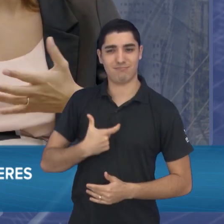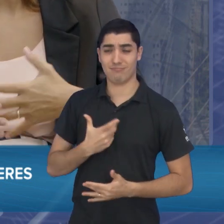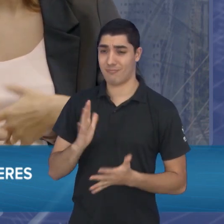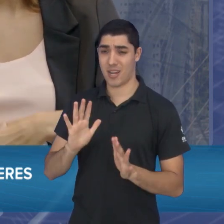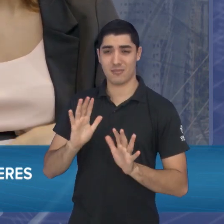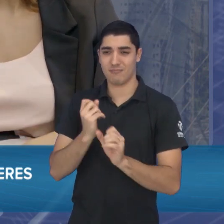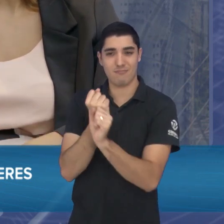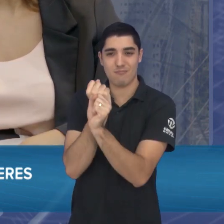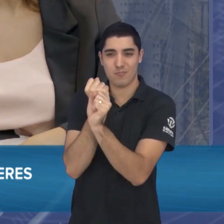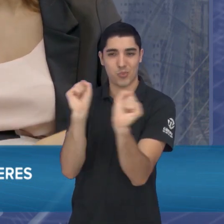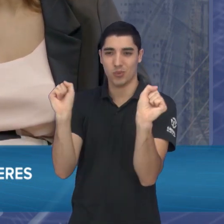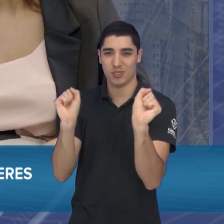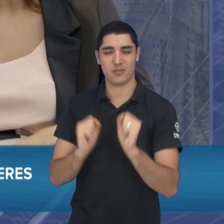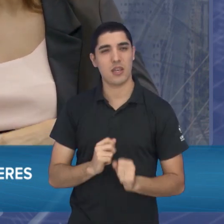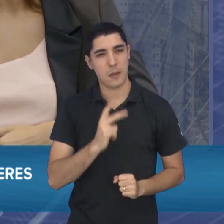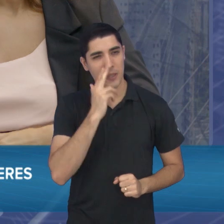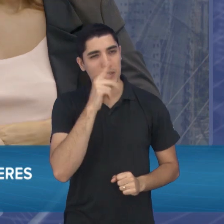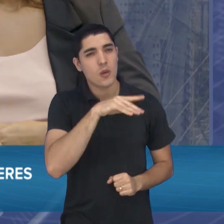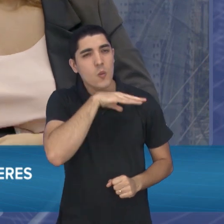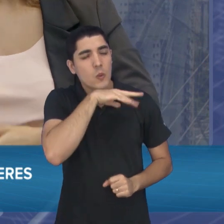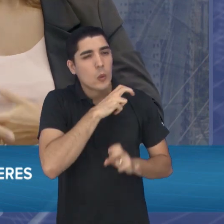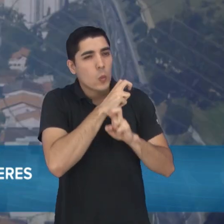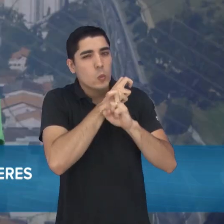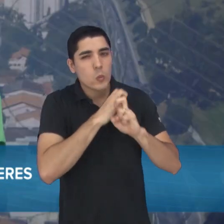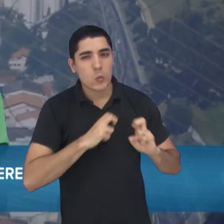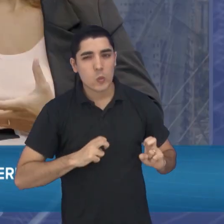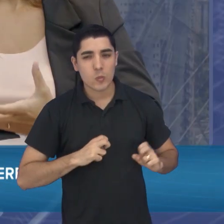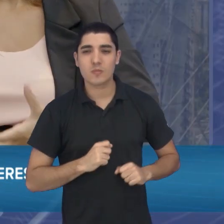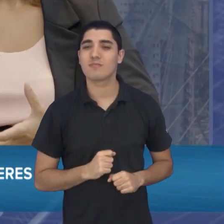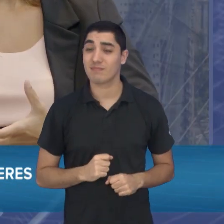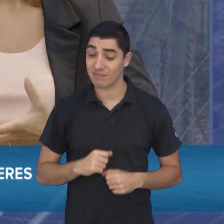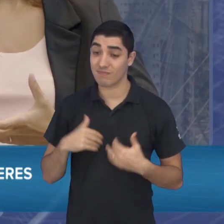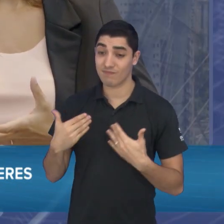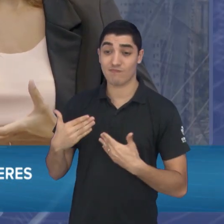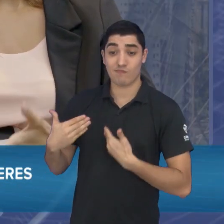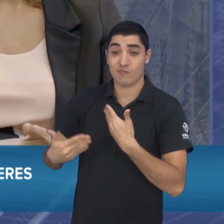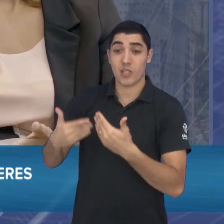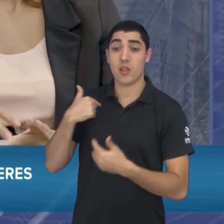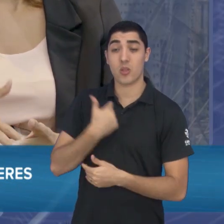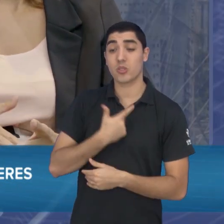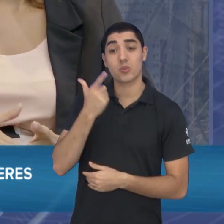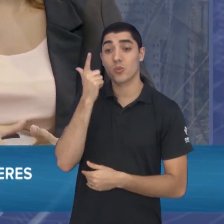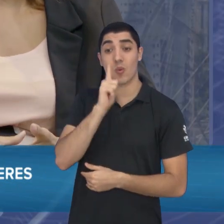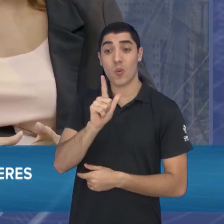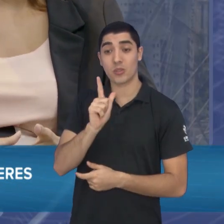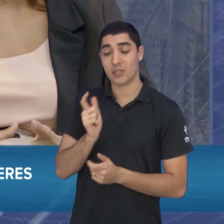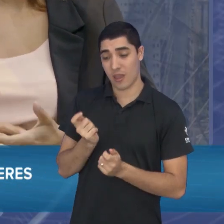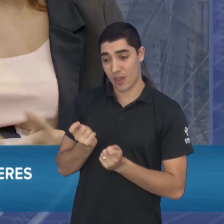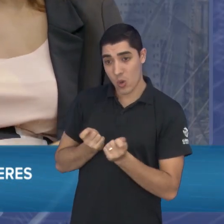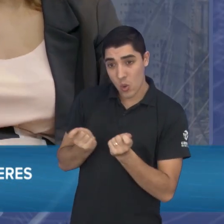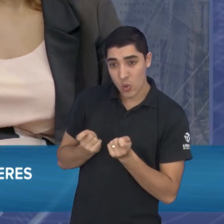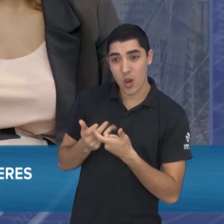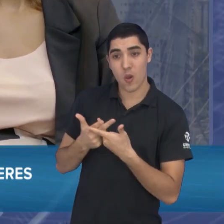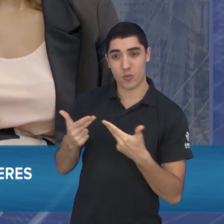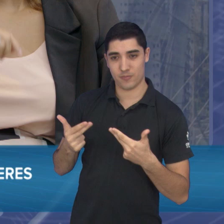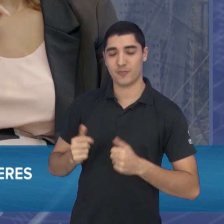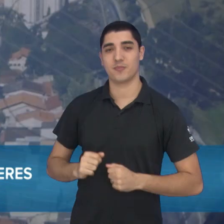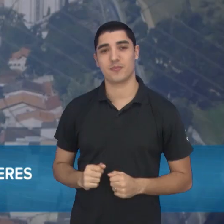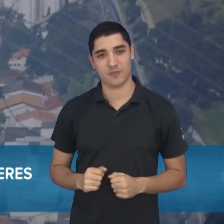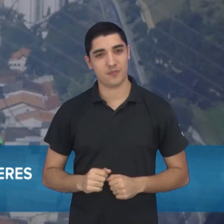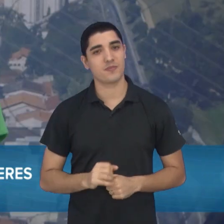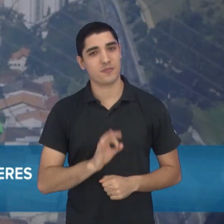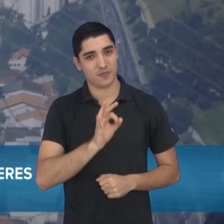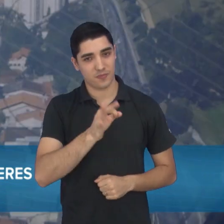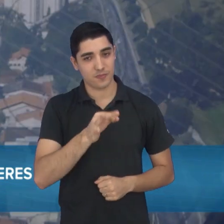é? Tóxico, né? Que a gente fica se comparando. E a gente não consegue bancar os desejos e lidar com as nossas faltas, né? Sim. A gente